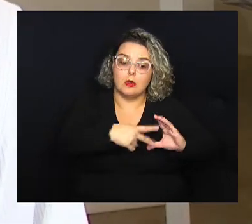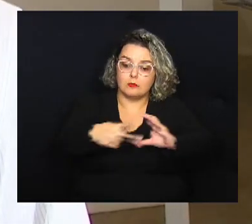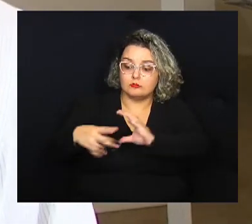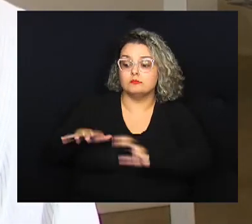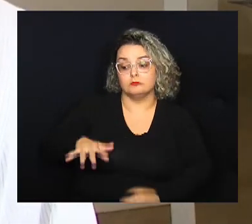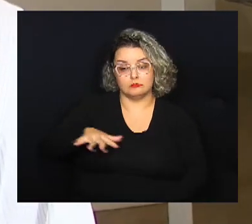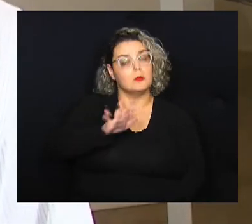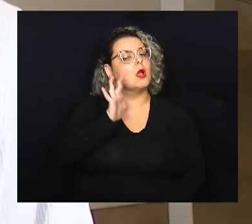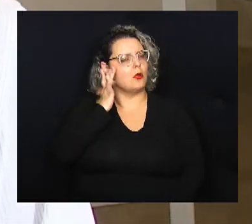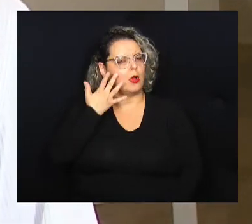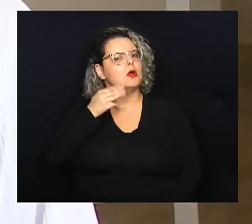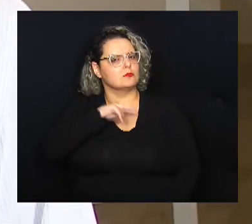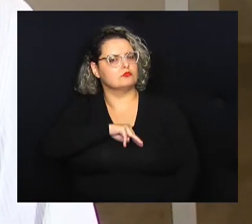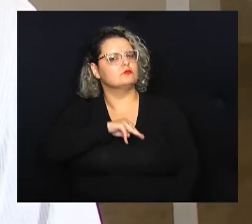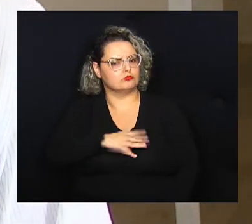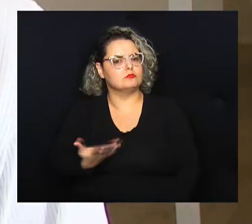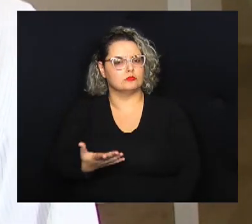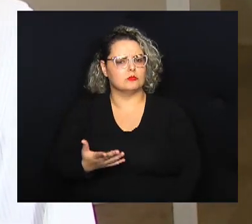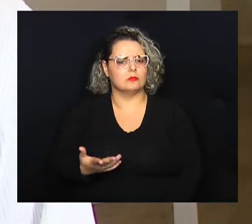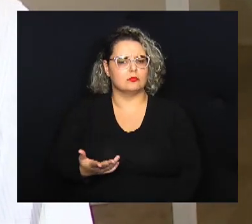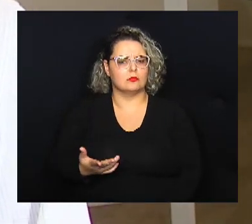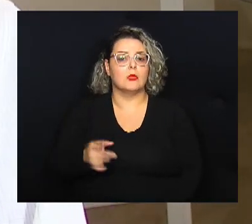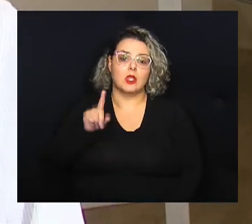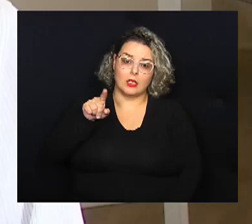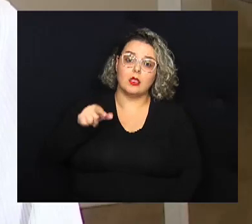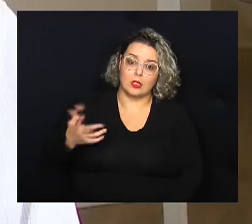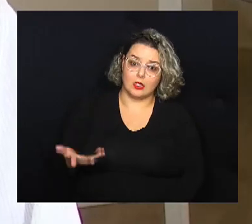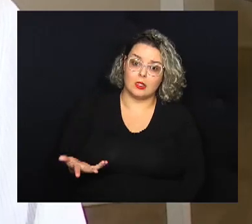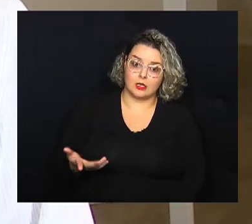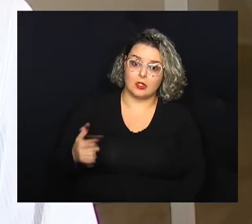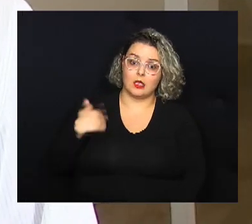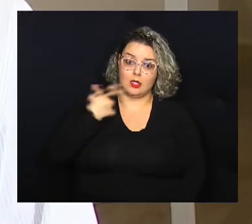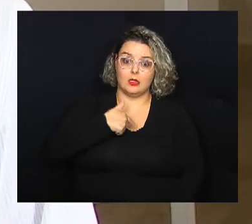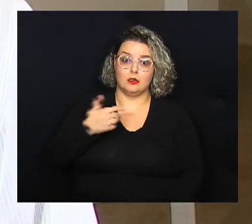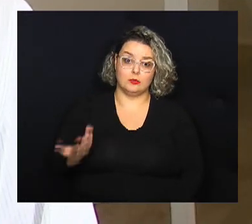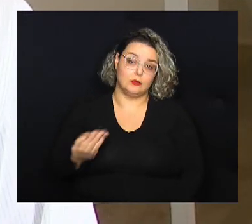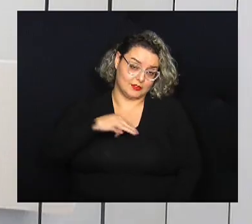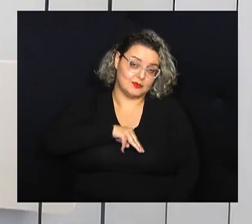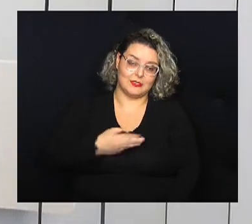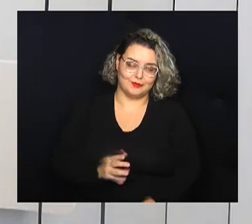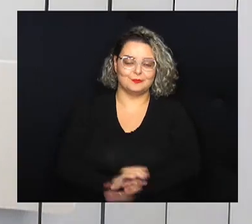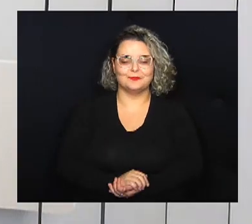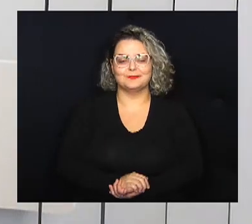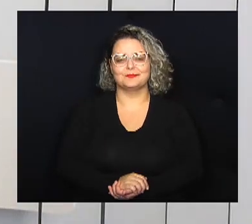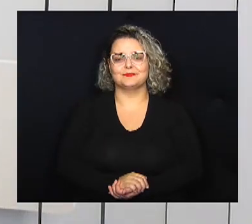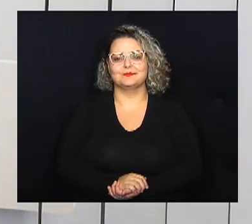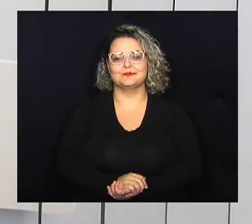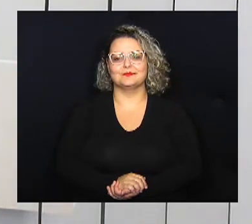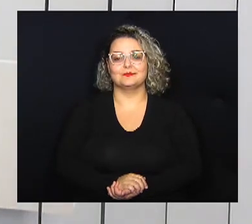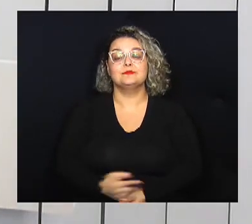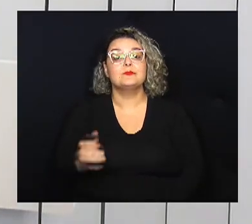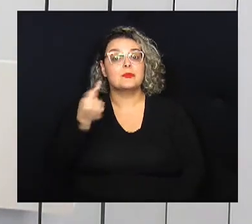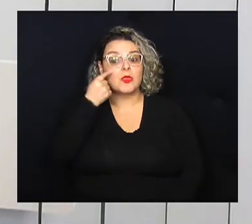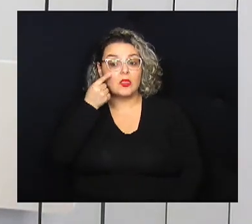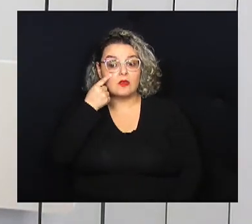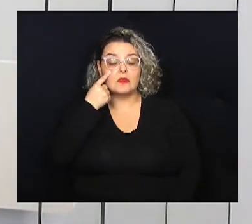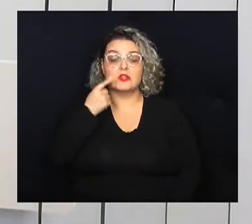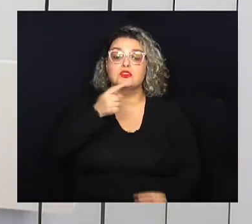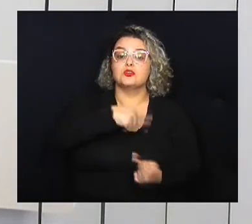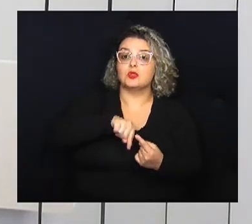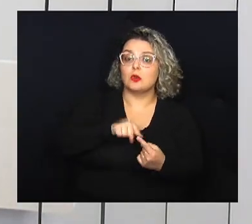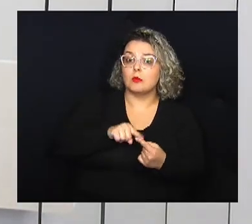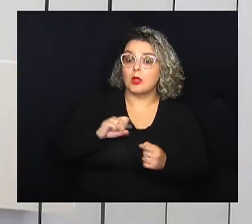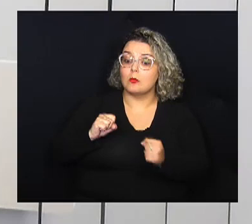eu acho que é uma missão que faz parte da nossa vocação. E olha só, com o objetivo de